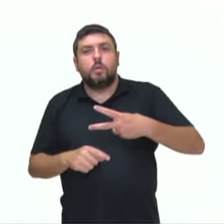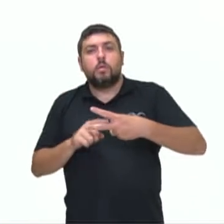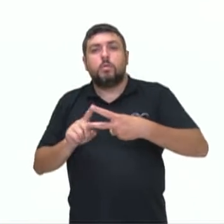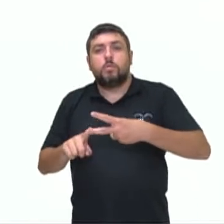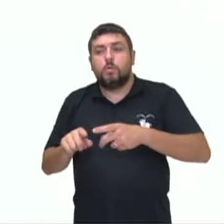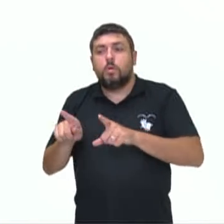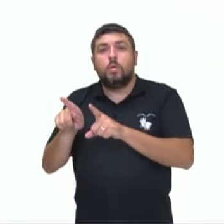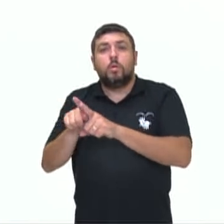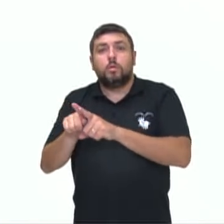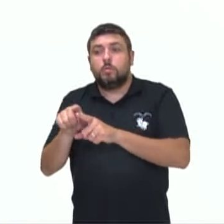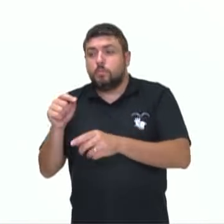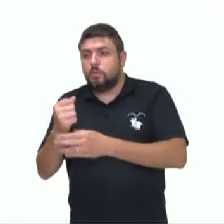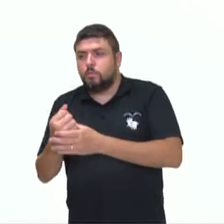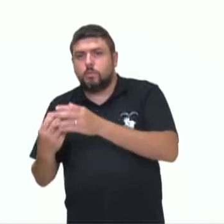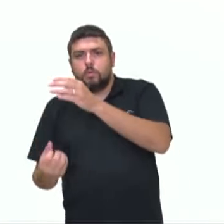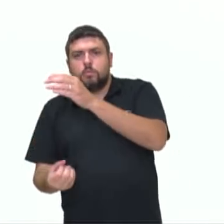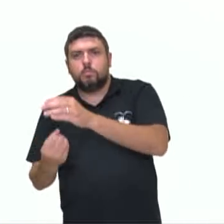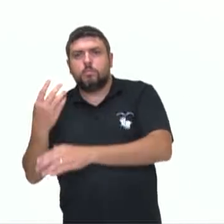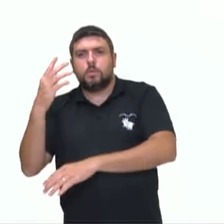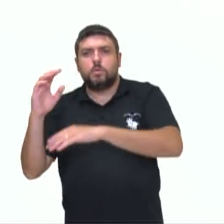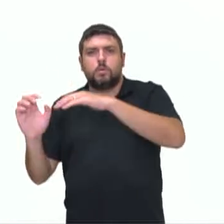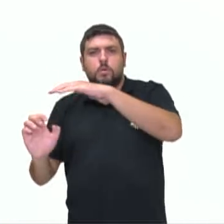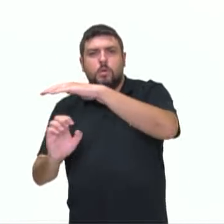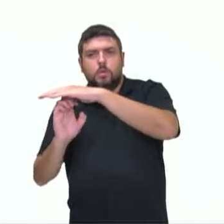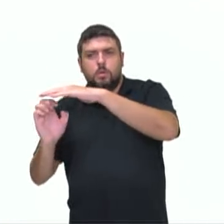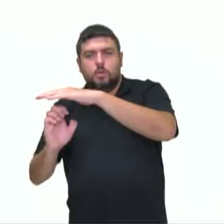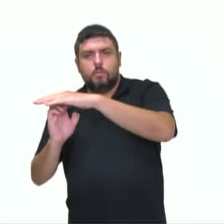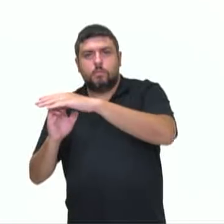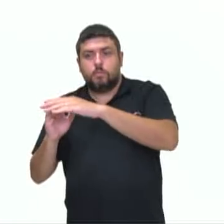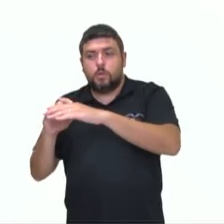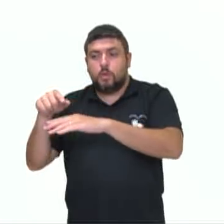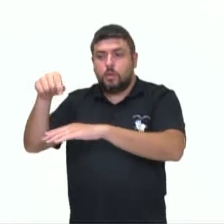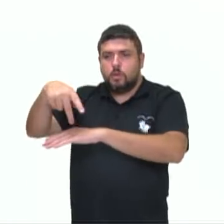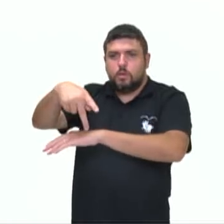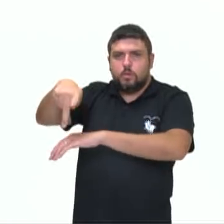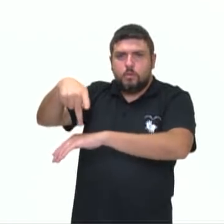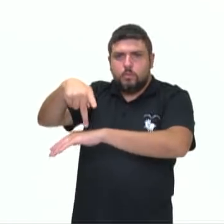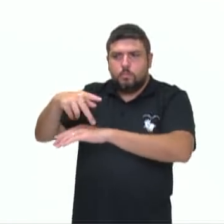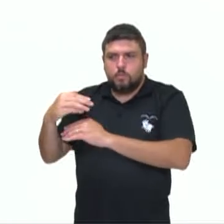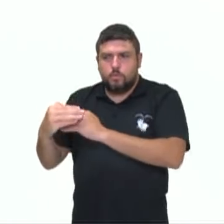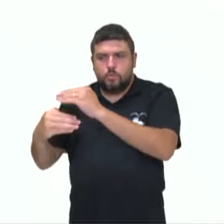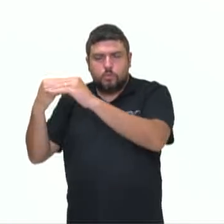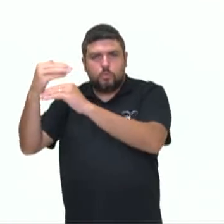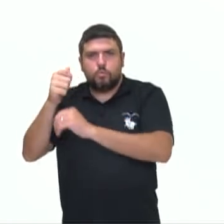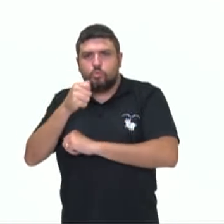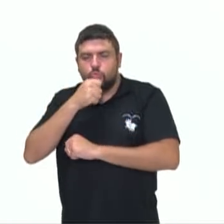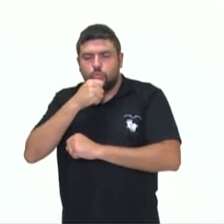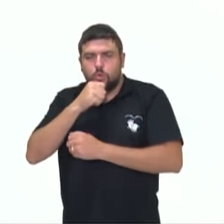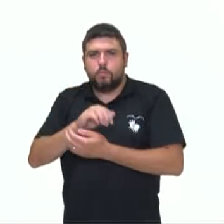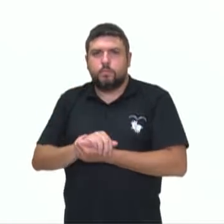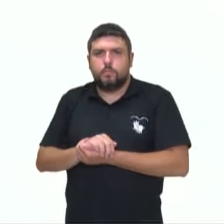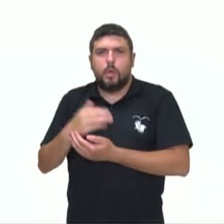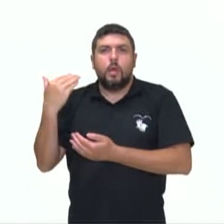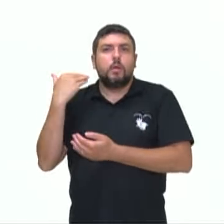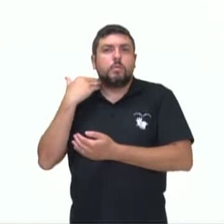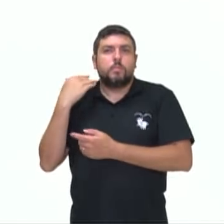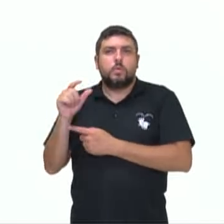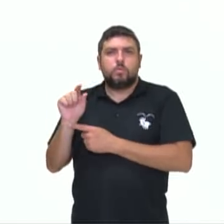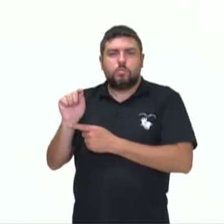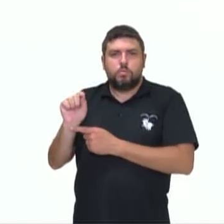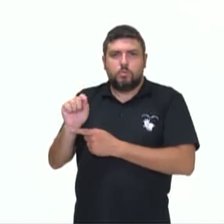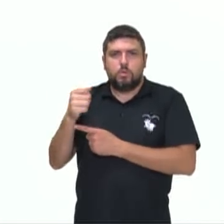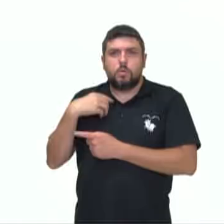em países que estão em desenvolvimento ou aqueles países que são menos desenvolvidos. E por isso a missão do banco é alcançar o